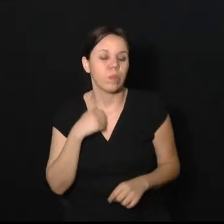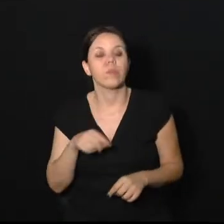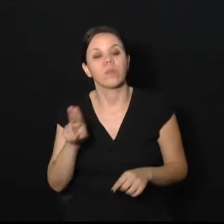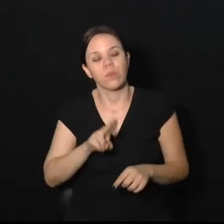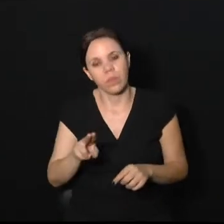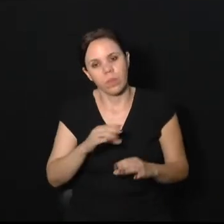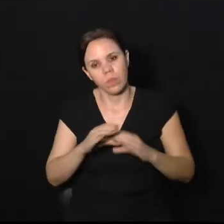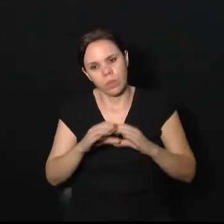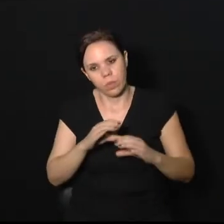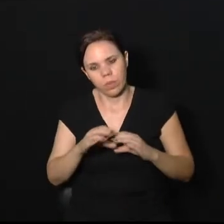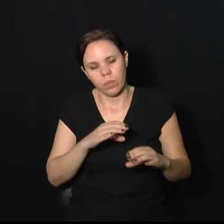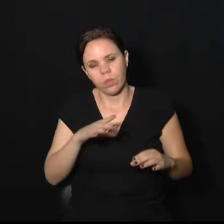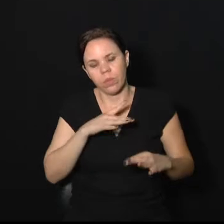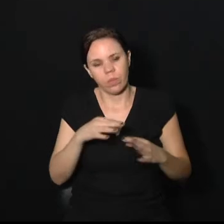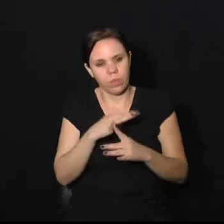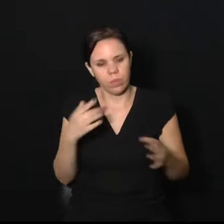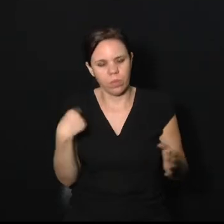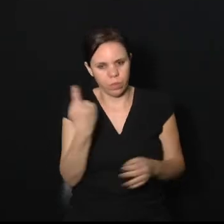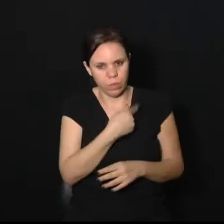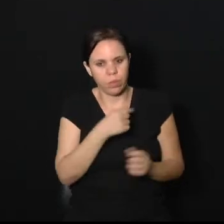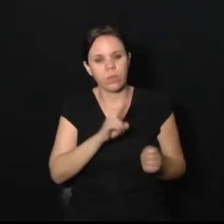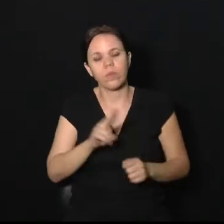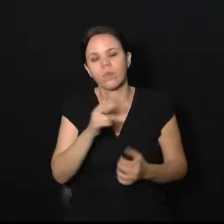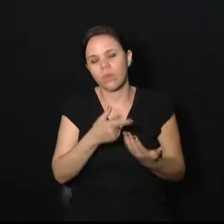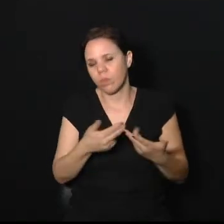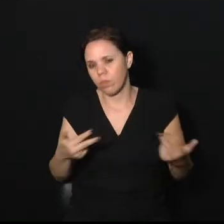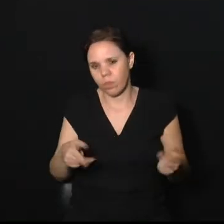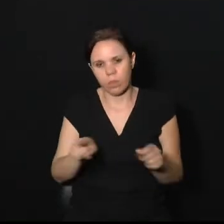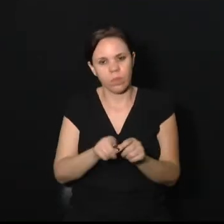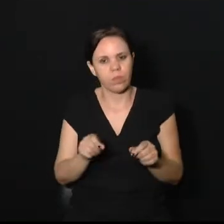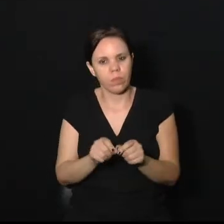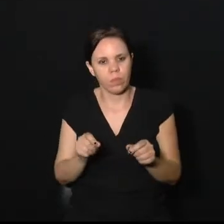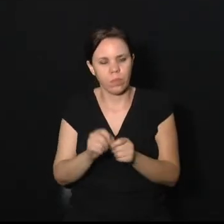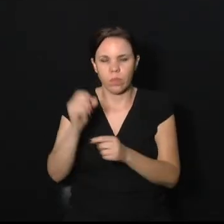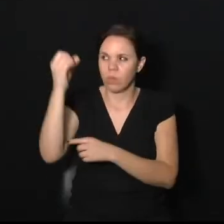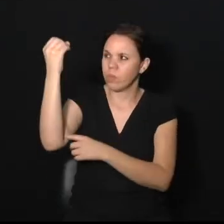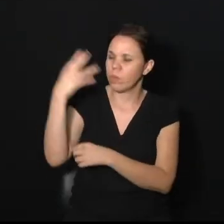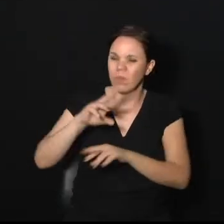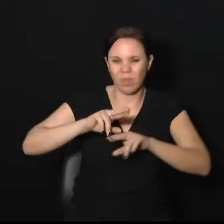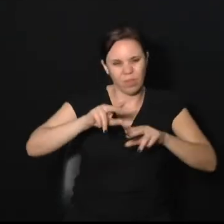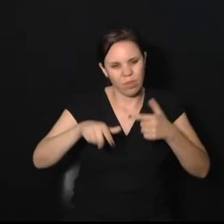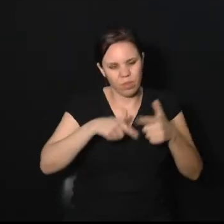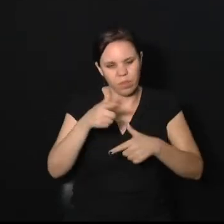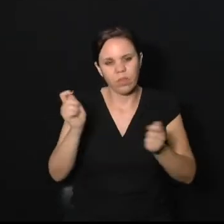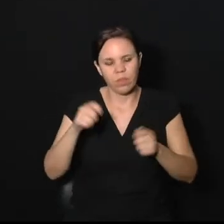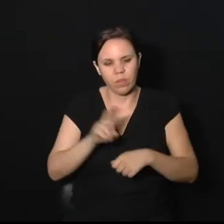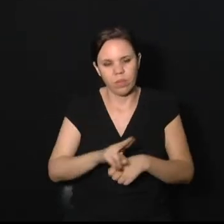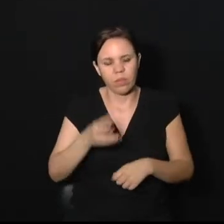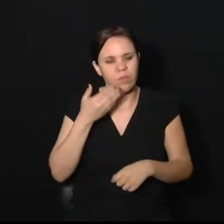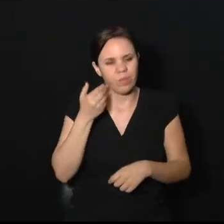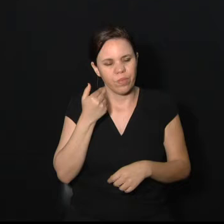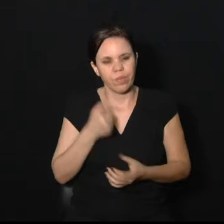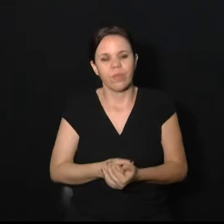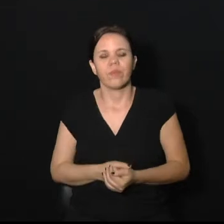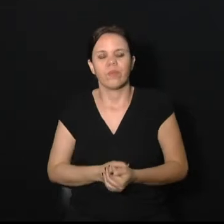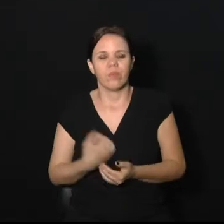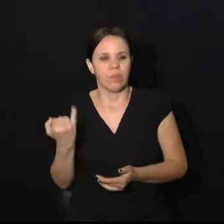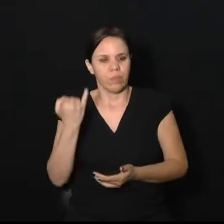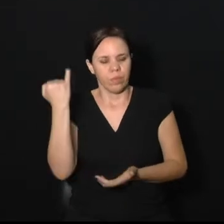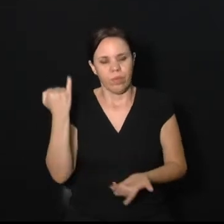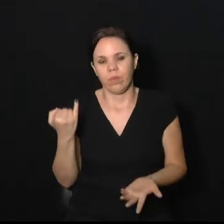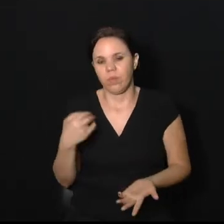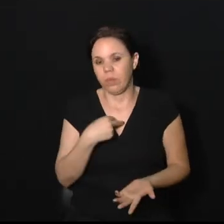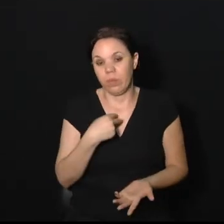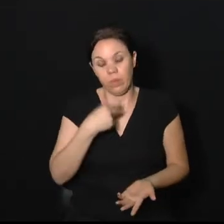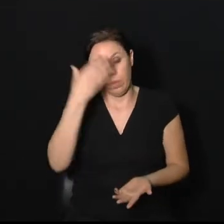uma comunicação da cidade. Então, se dá para a gente utilizar ele para muito mais coisas, a gente está falando que o poste hoje é multisserviço. E uma coisa importante, obviamente, não pode